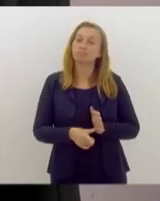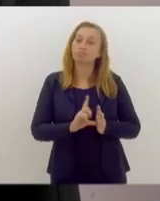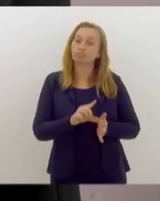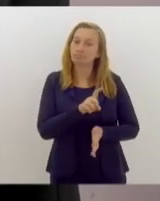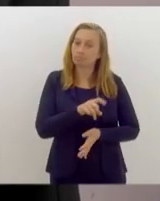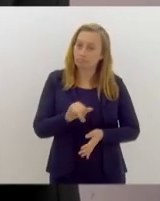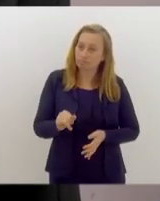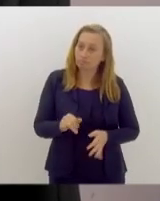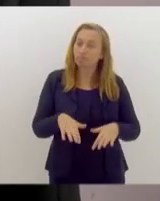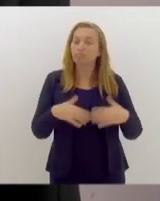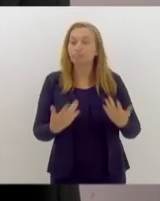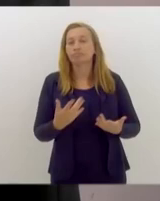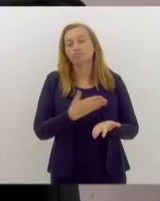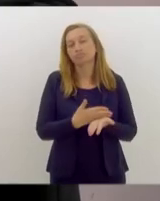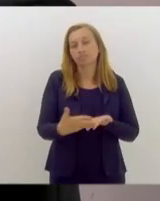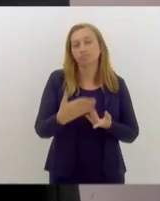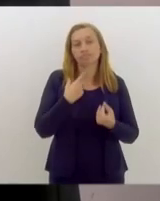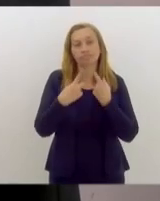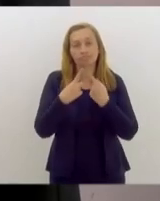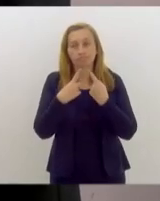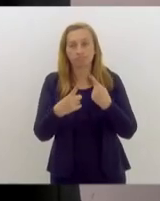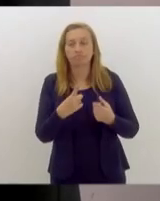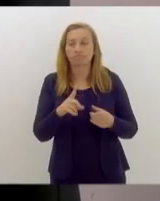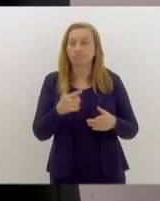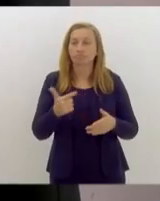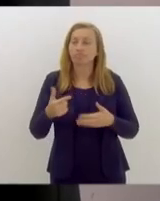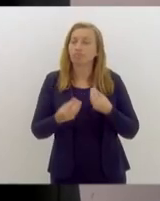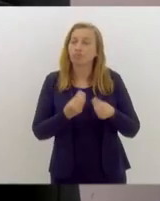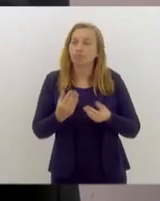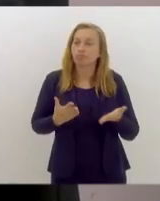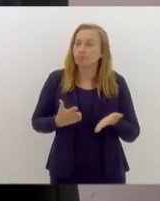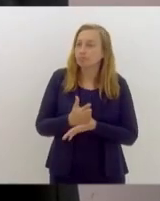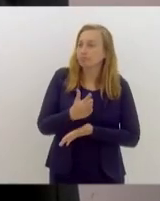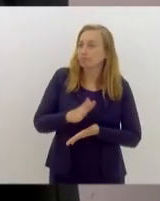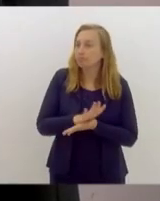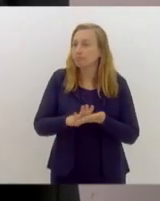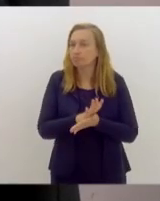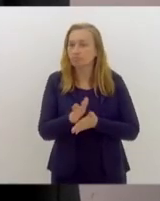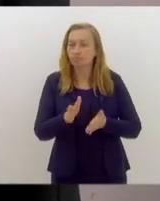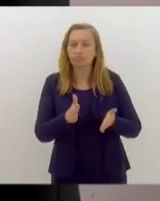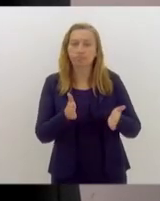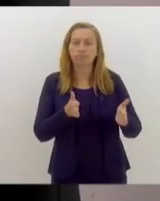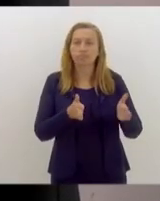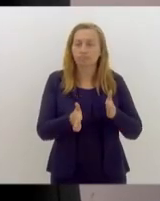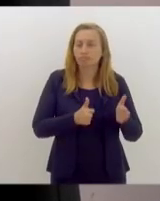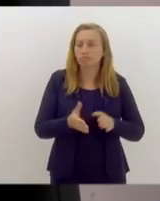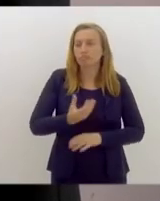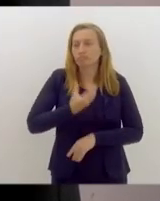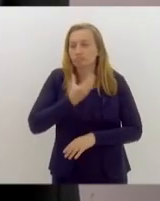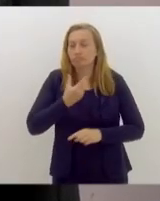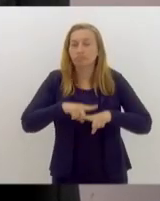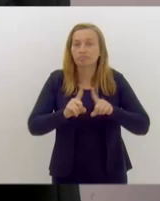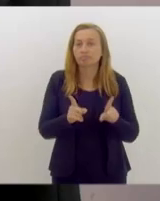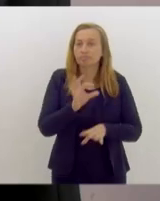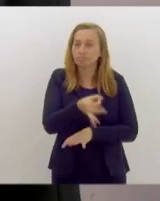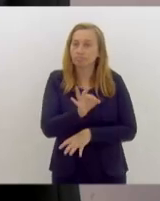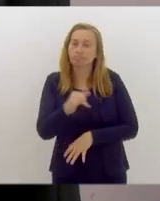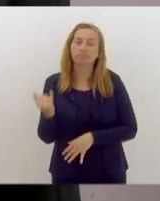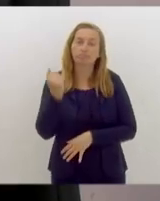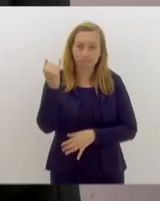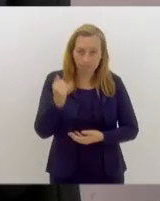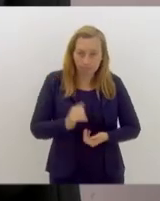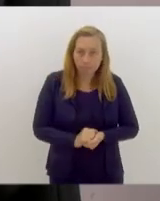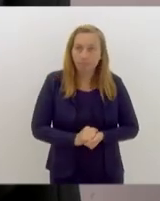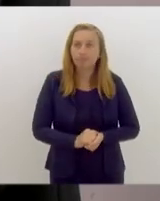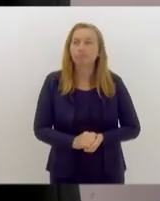estamos iniciando o debate, né, não dá para aprovar um calendário de audiências, nós estamos no mês de dezembro ainda, mas certamente é importante que